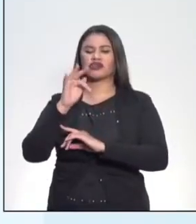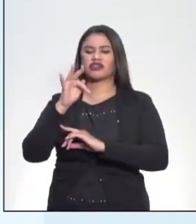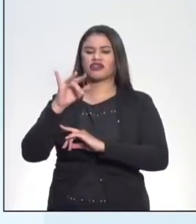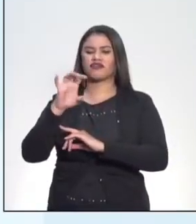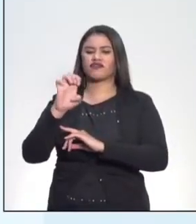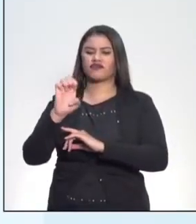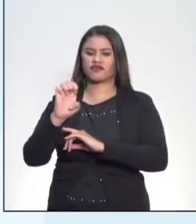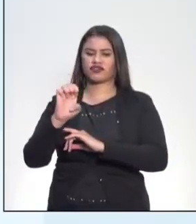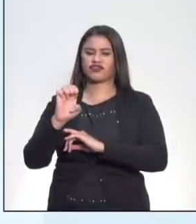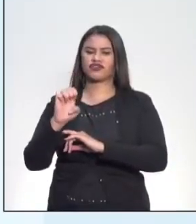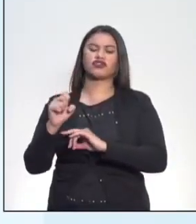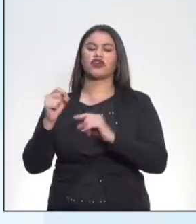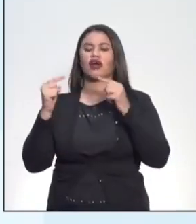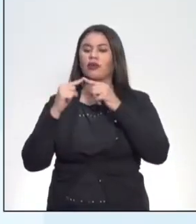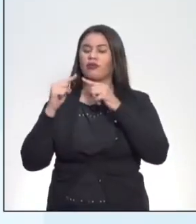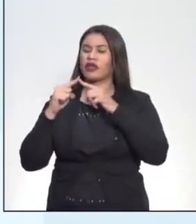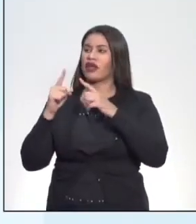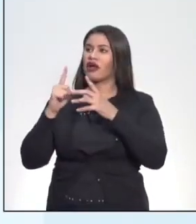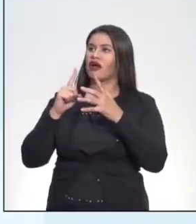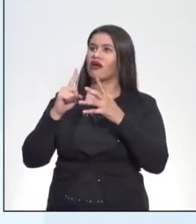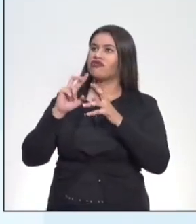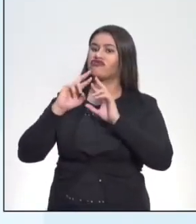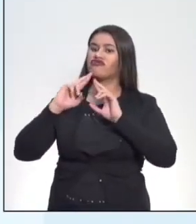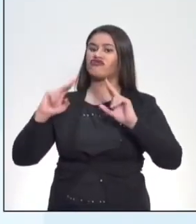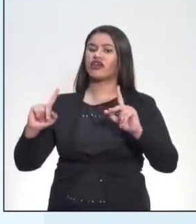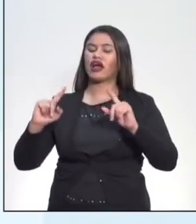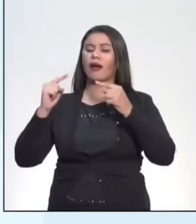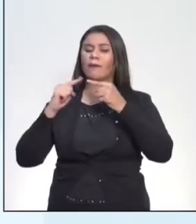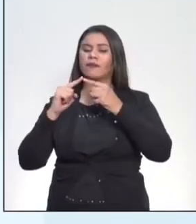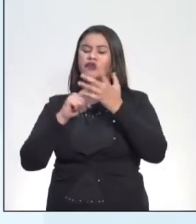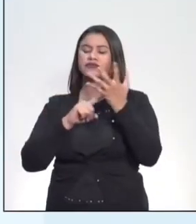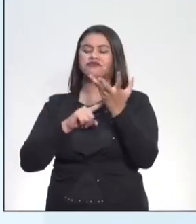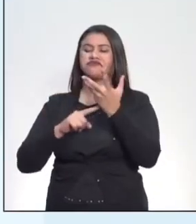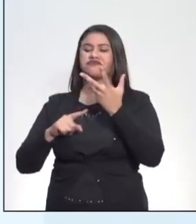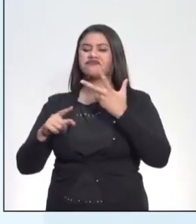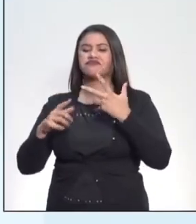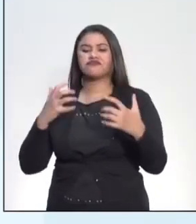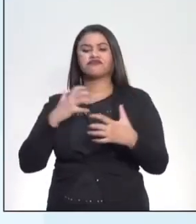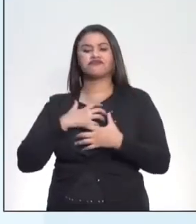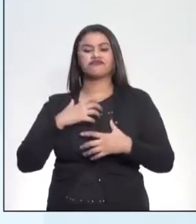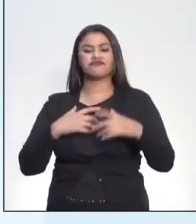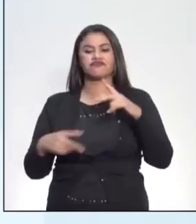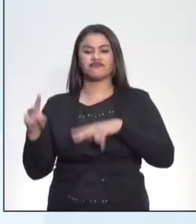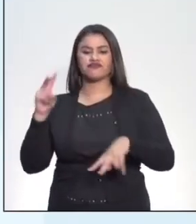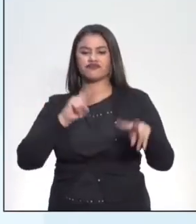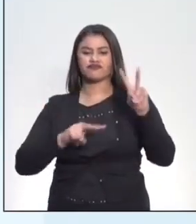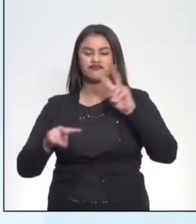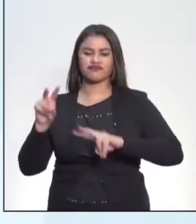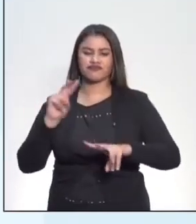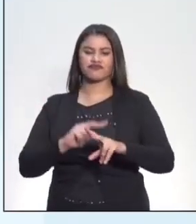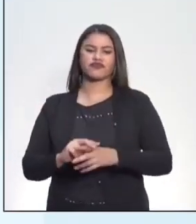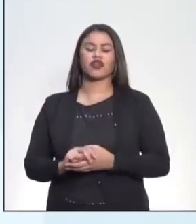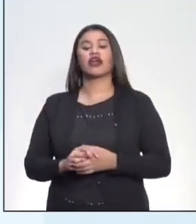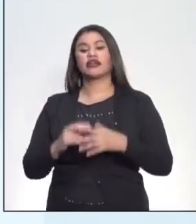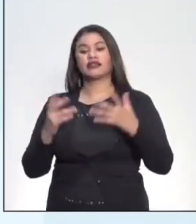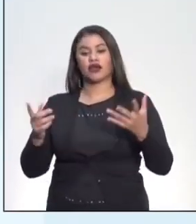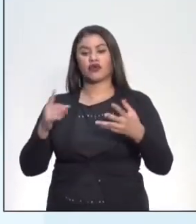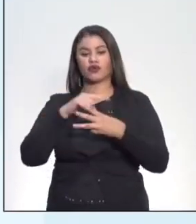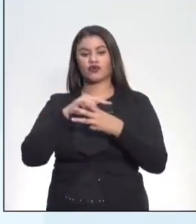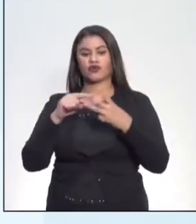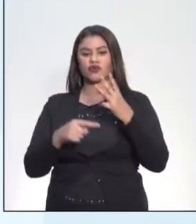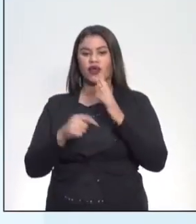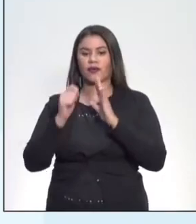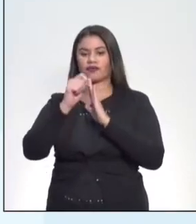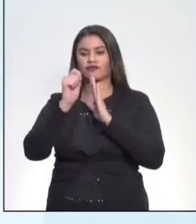em relação a outros estilos visuais? Tá? Então, gente, vocês vão anotar aí as respostas, essas 3 perguntinhas no caderno